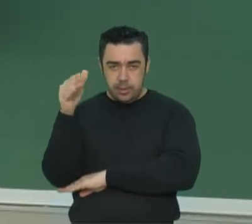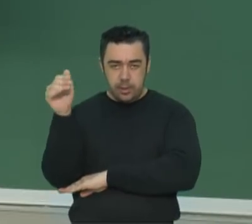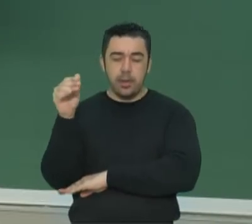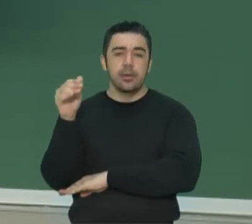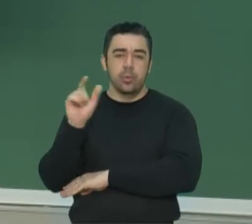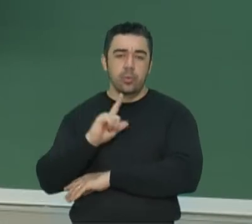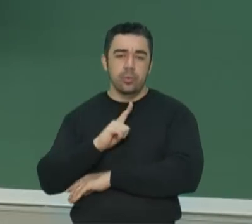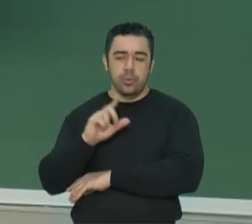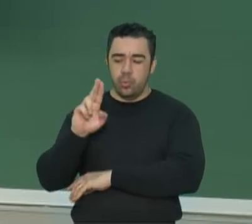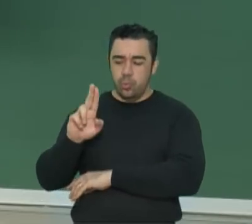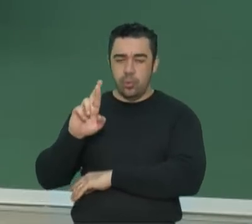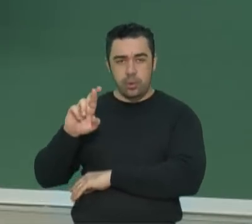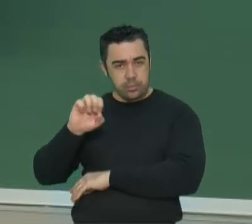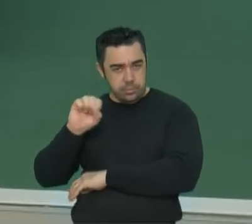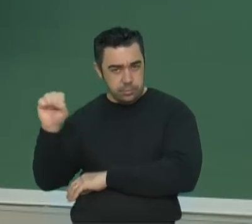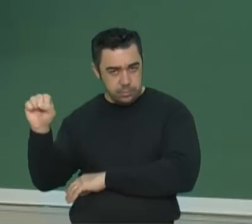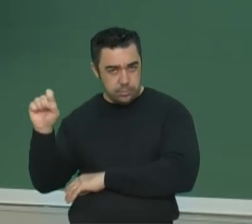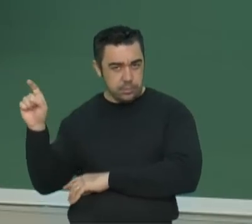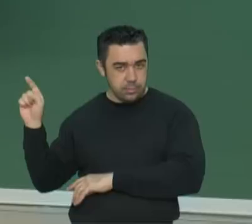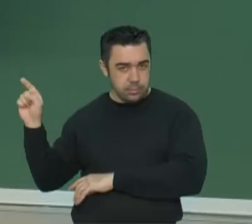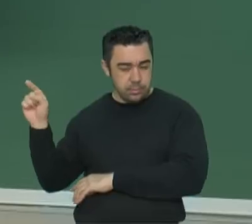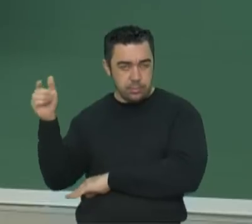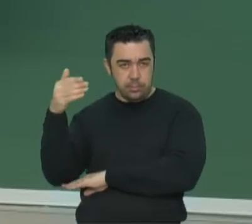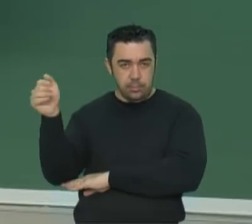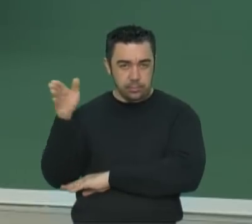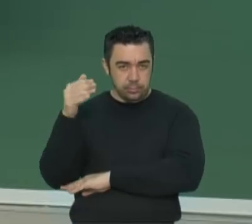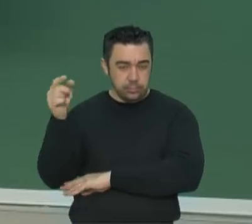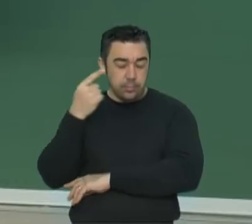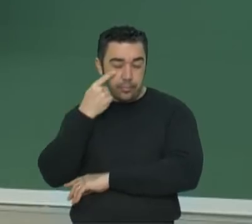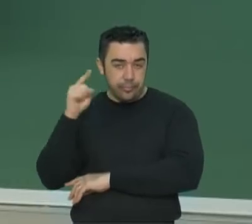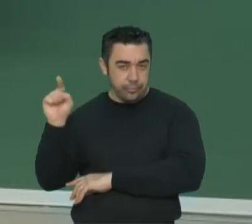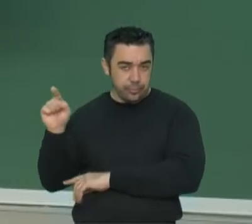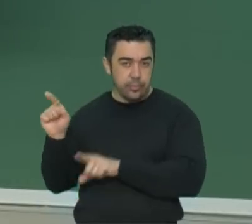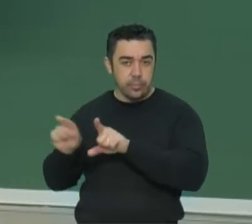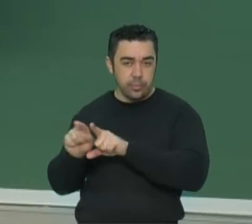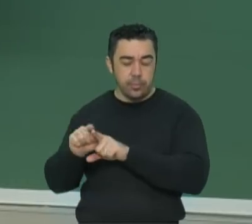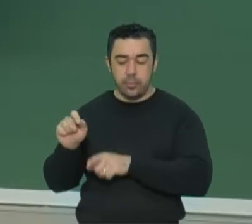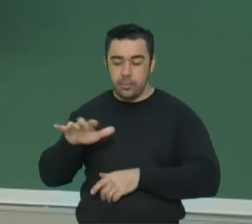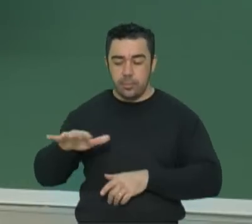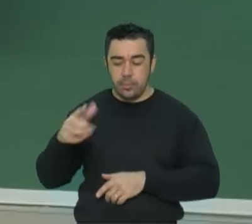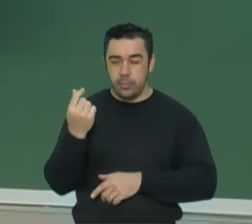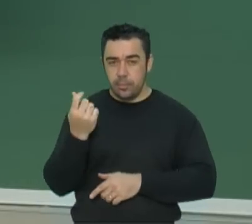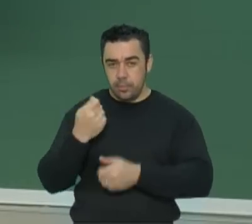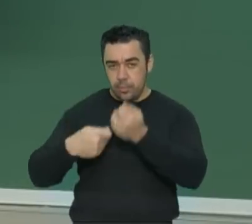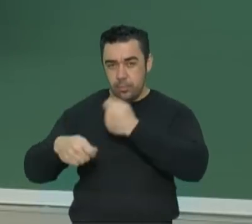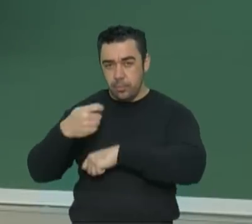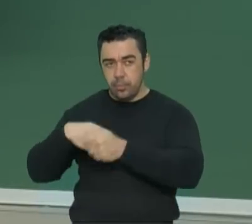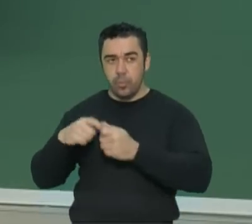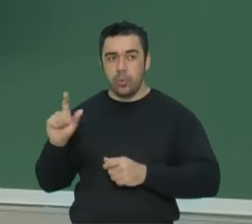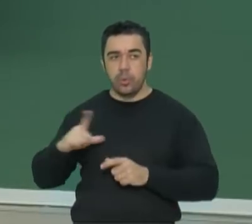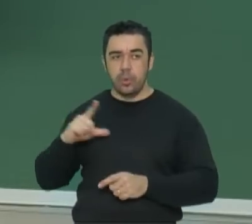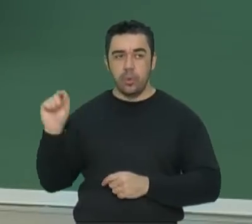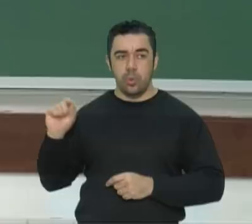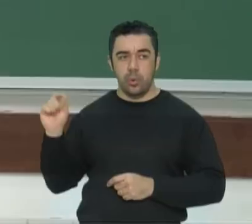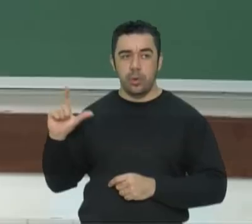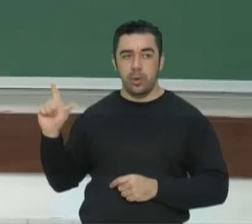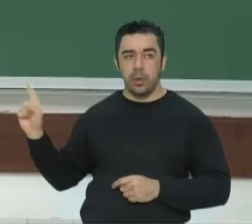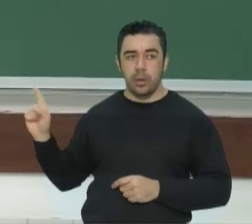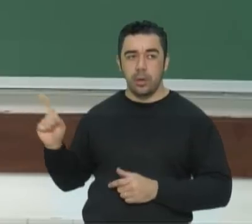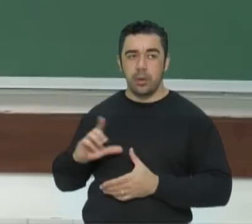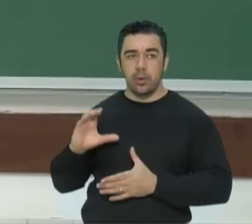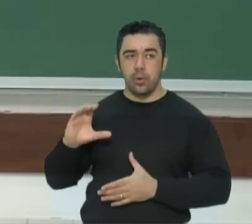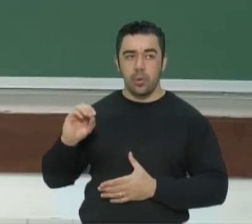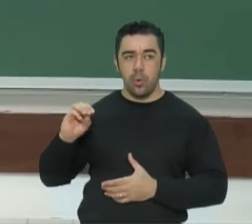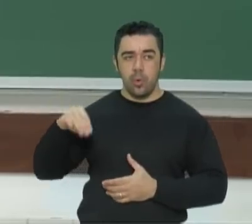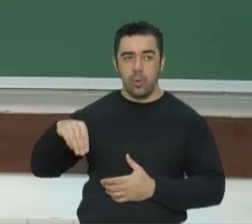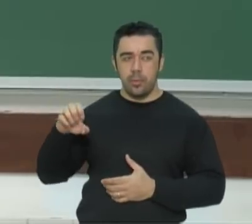Soviética. E repare que a União Soviética ali também, na parte da economia, temos o Comecon. O